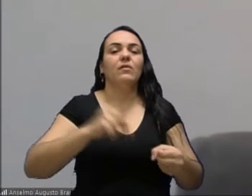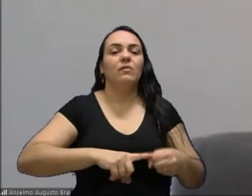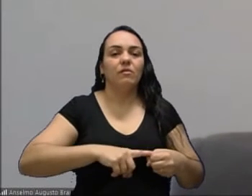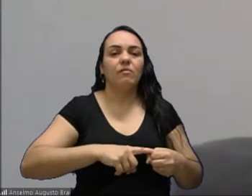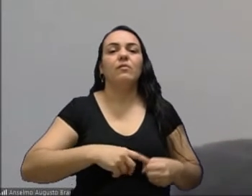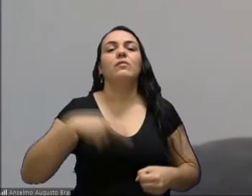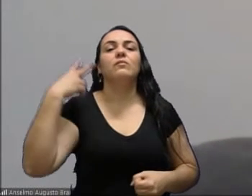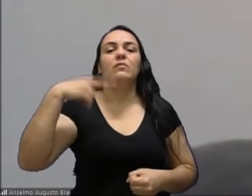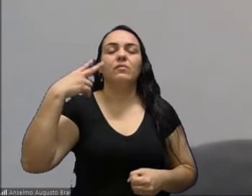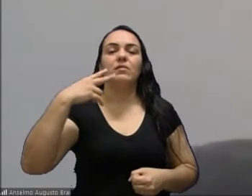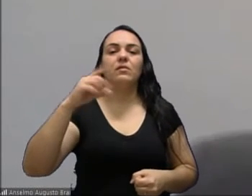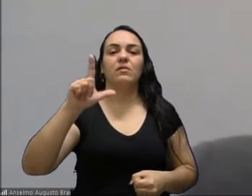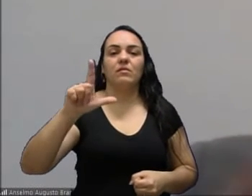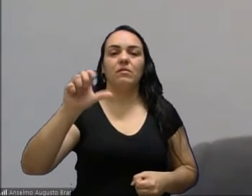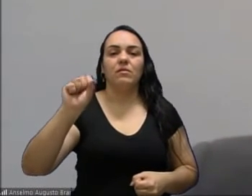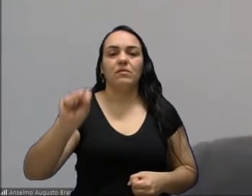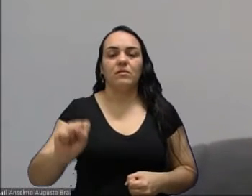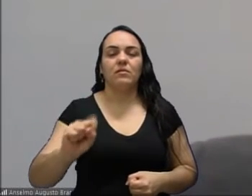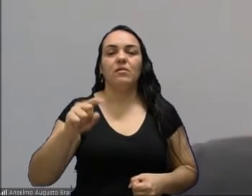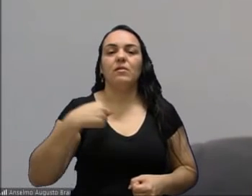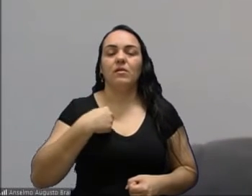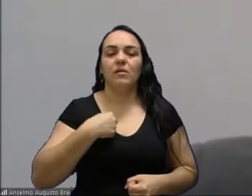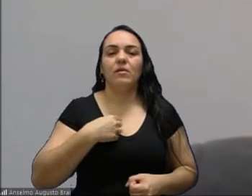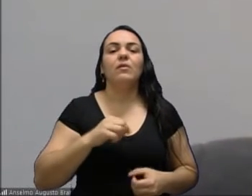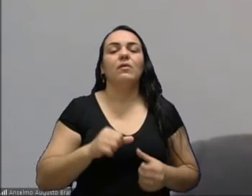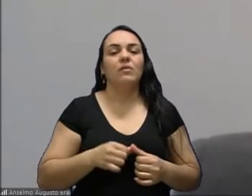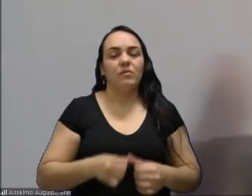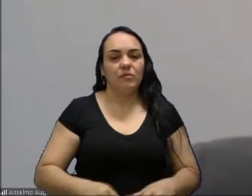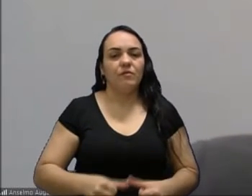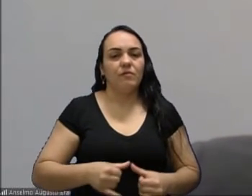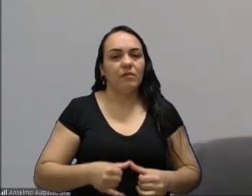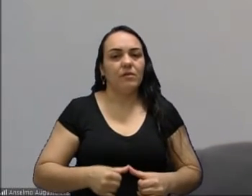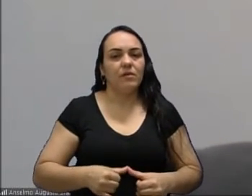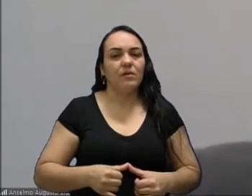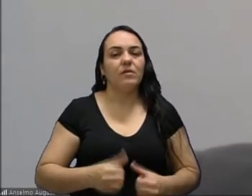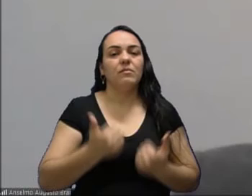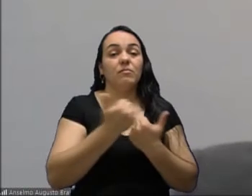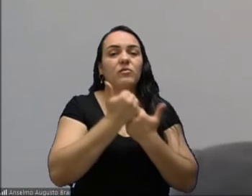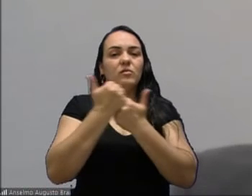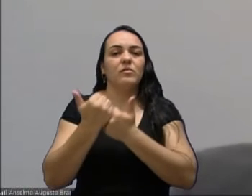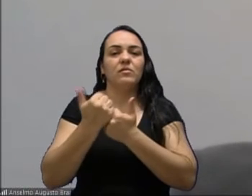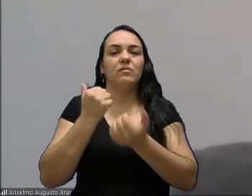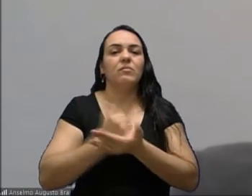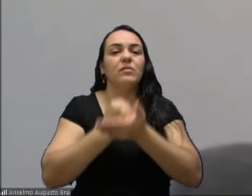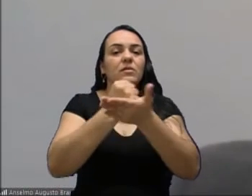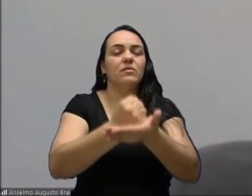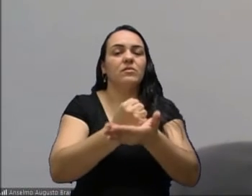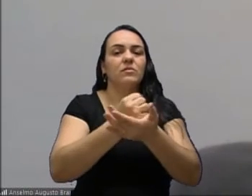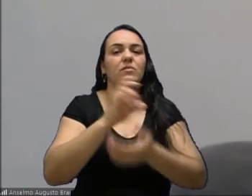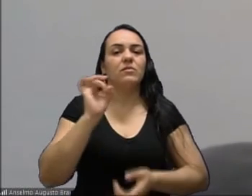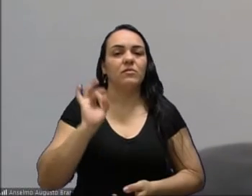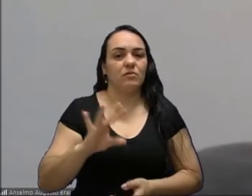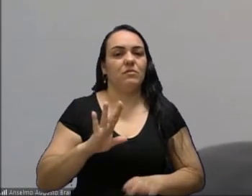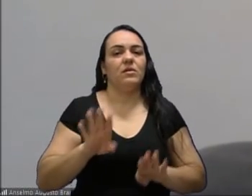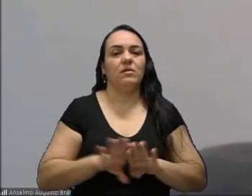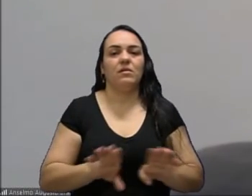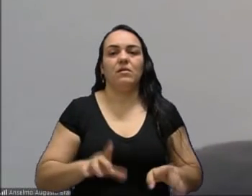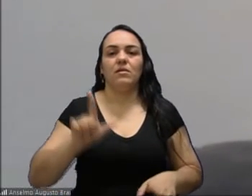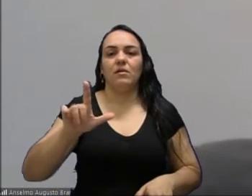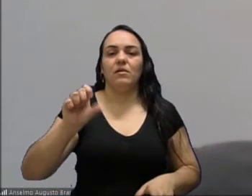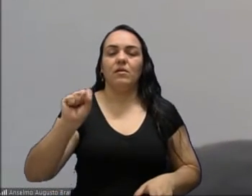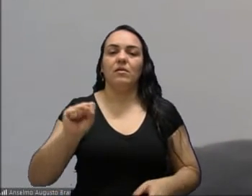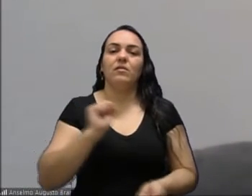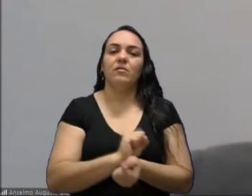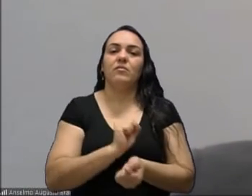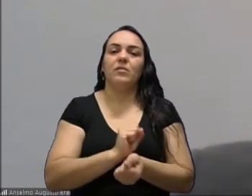que continua sendo dele estou só momentaneamente substituindo nosso querido amigo o pastor Luiz Santos